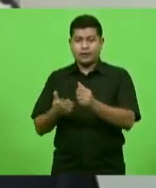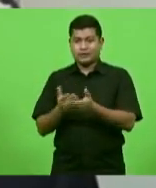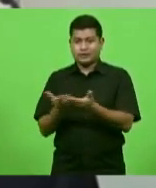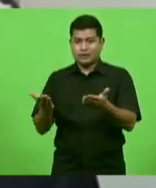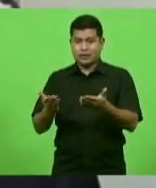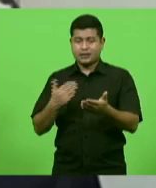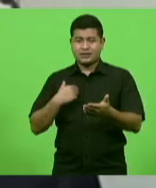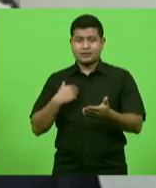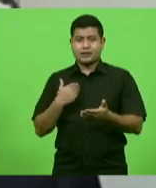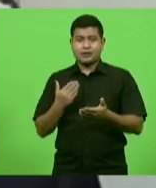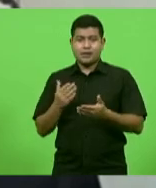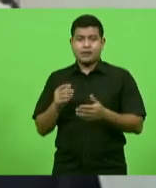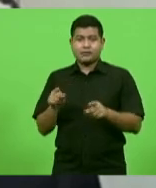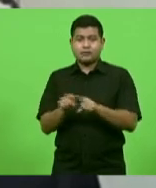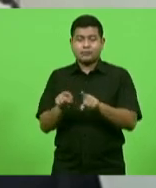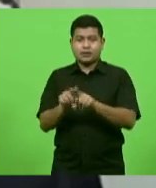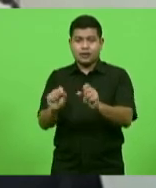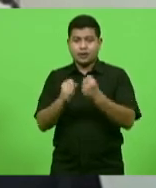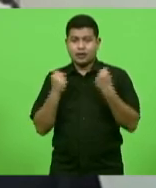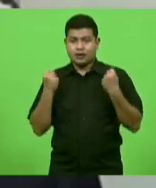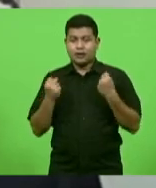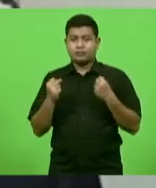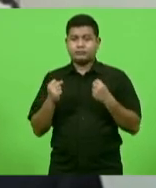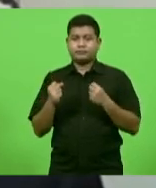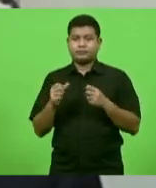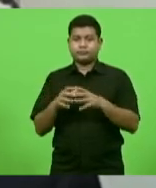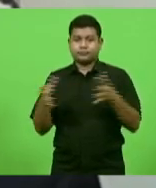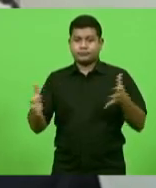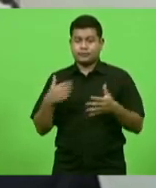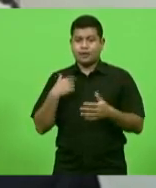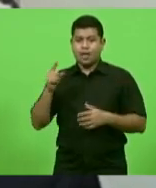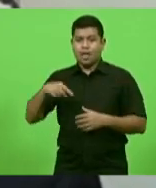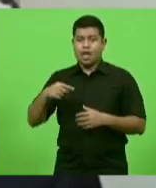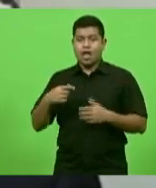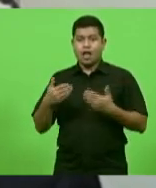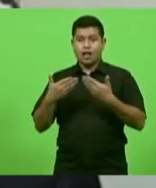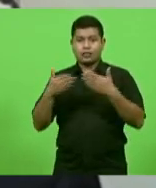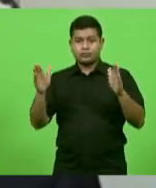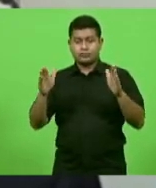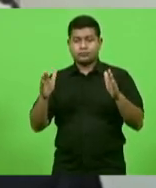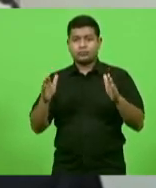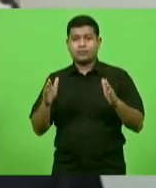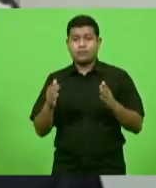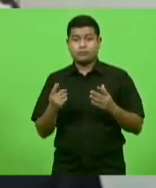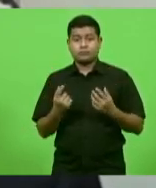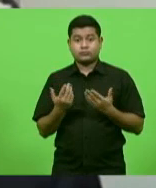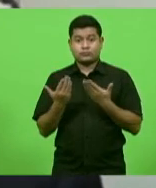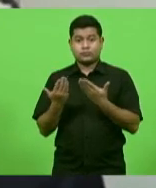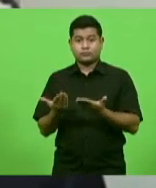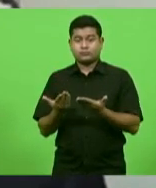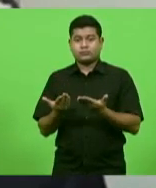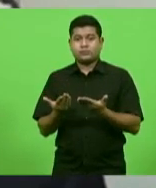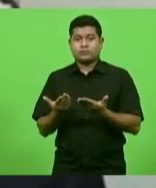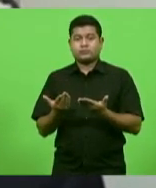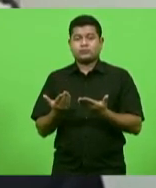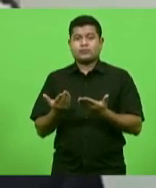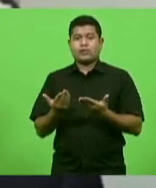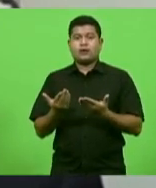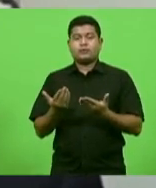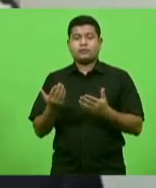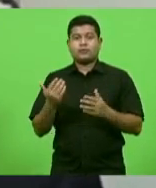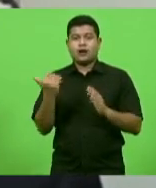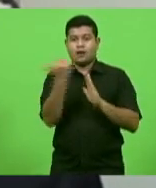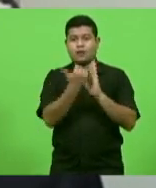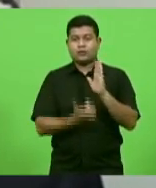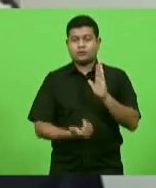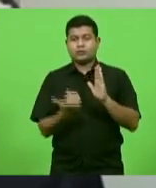exercício do contraditório e da ampla defesa é rechaçada de modo Franco aberto e frontal pelo ordenamento jurídico